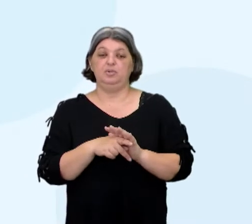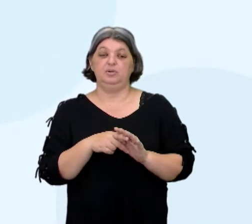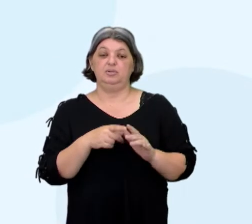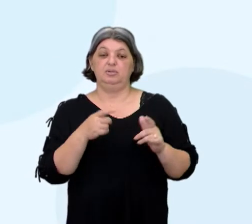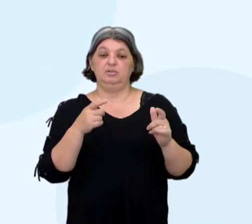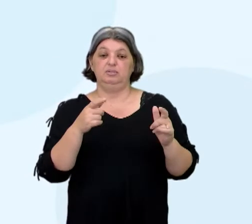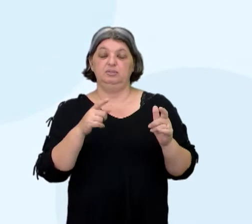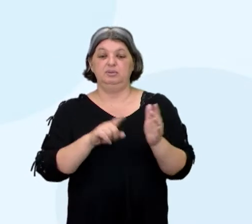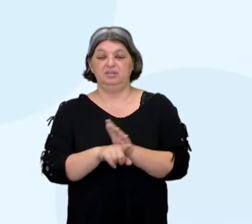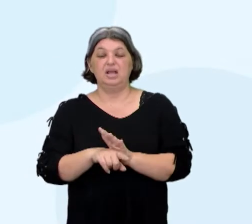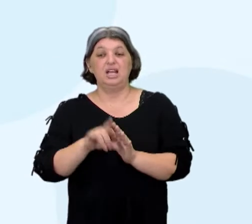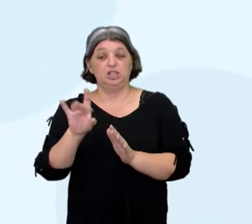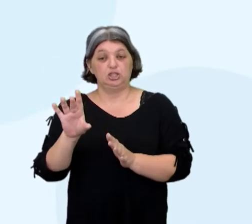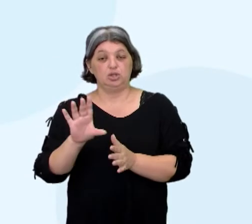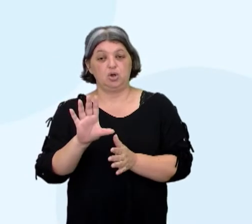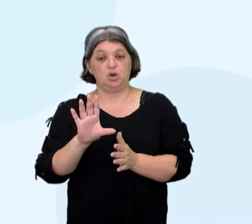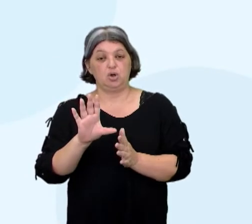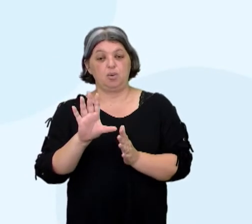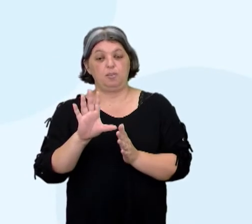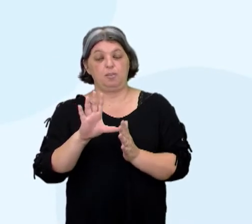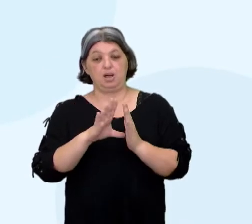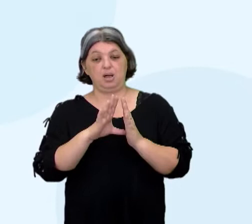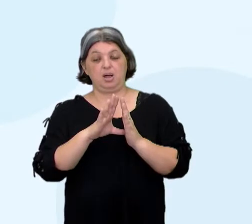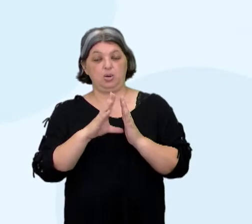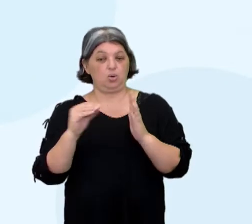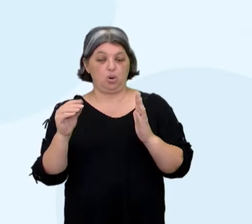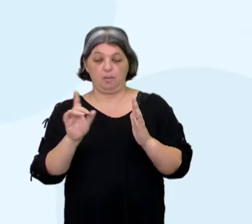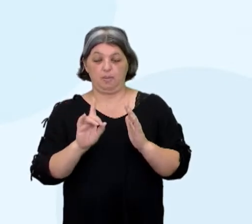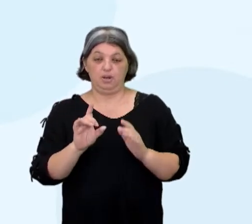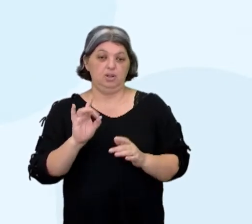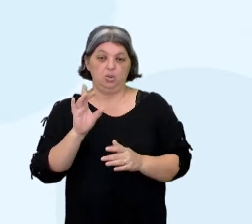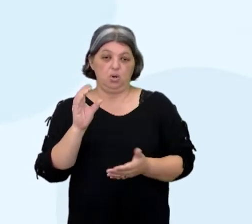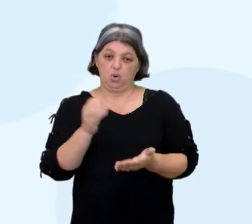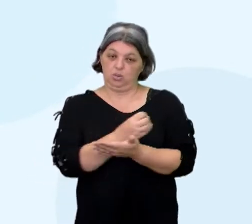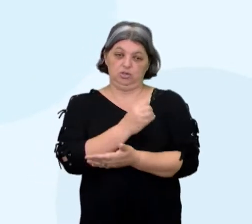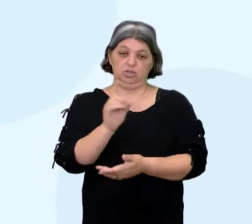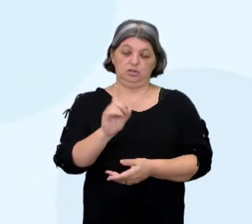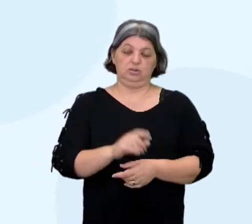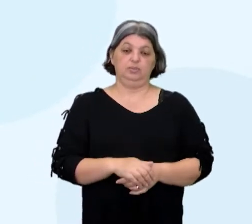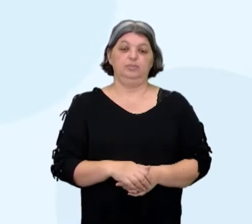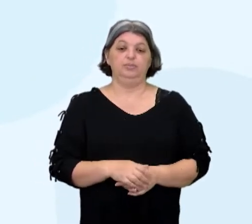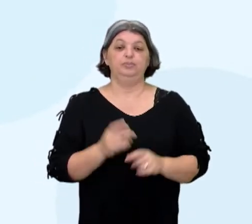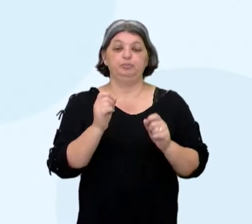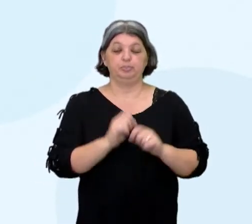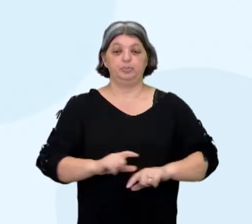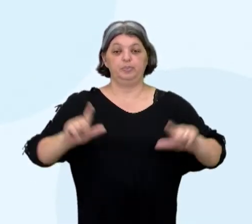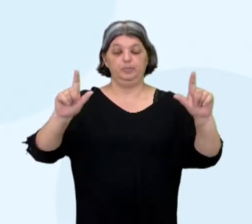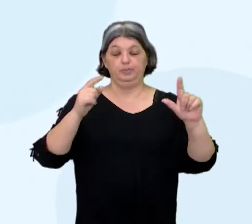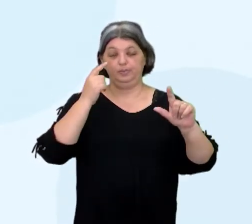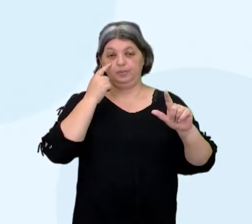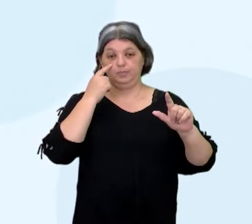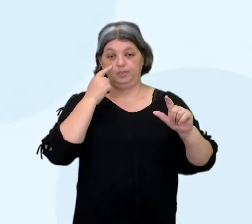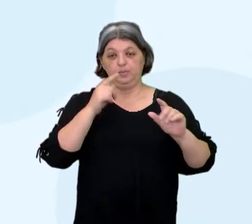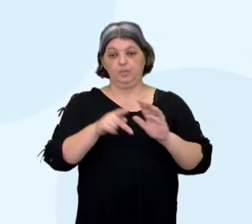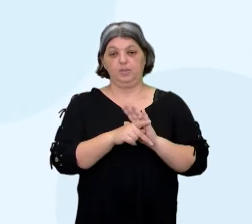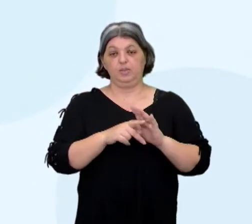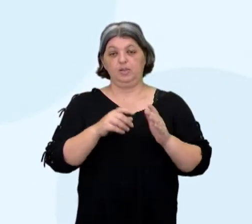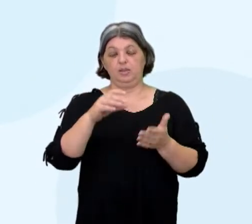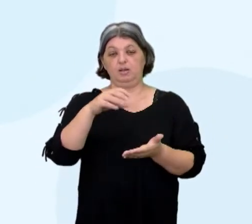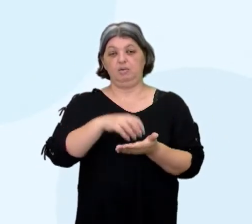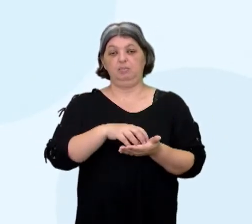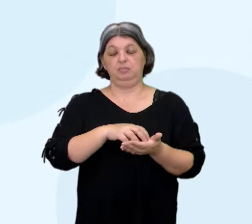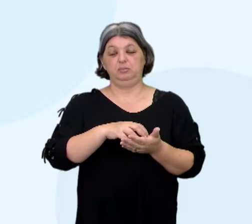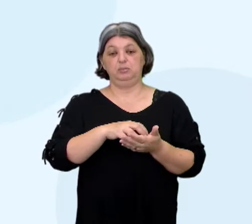né, é uma réplica, né, do sismógrafo, não é original, né? Ele tá lá exibido no observatório no Centro Científico em